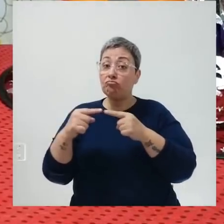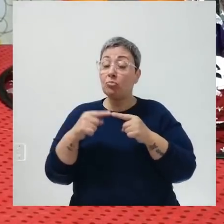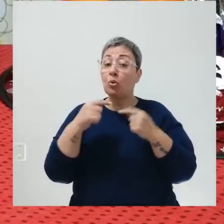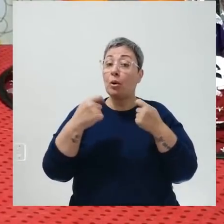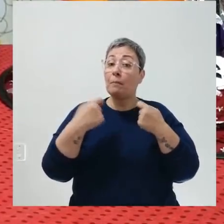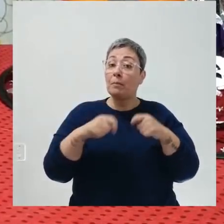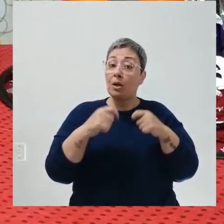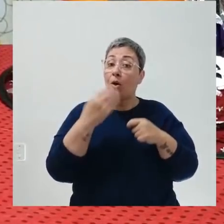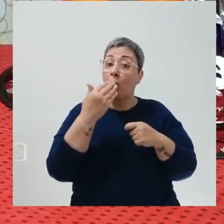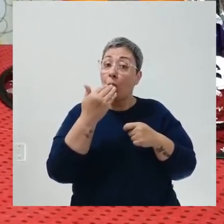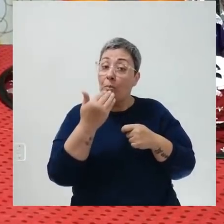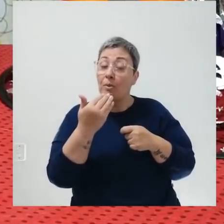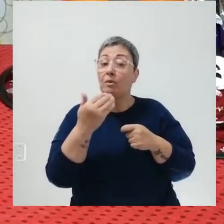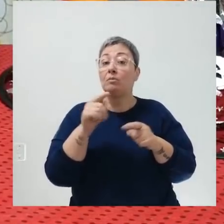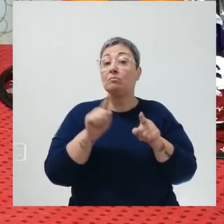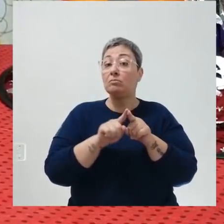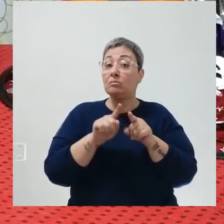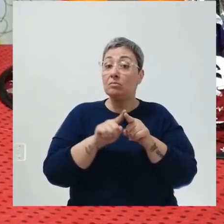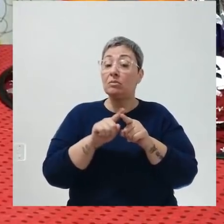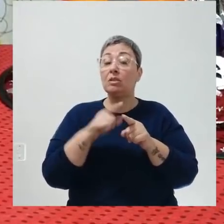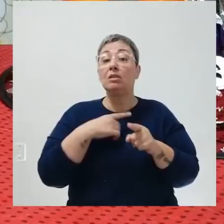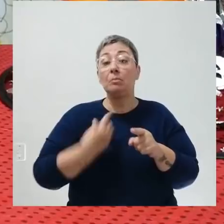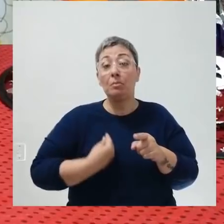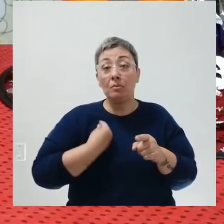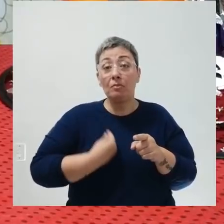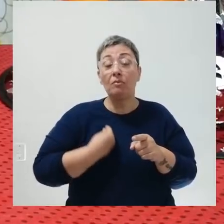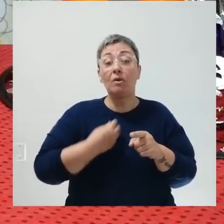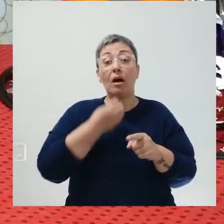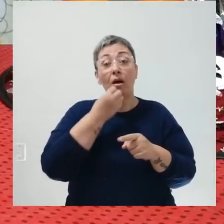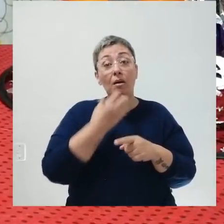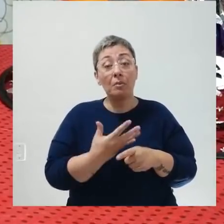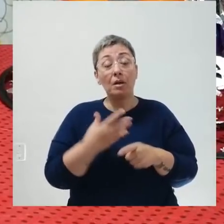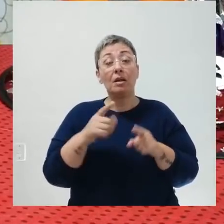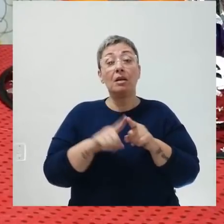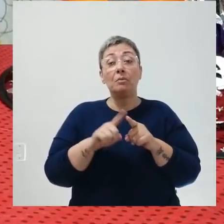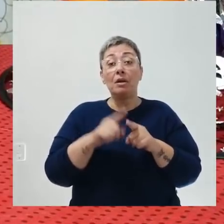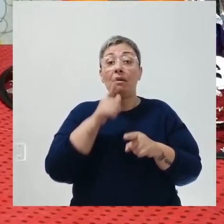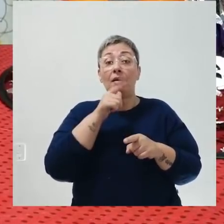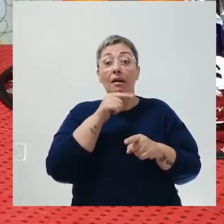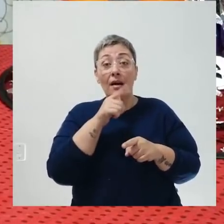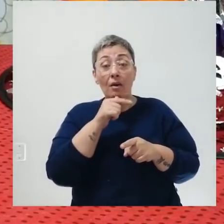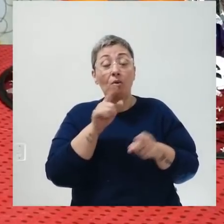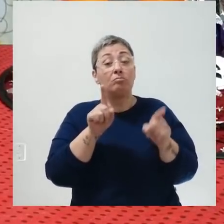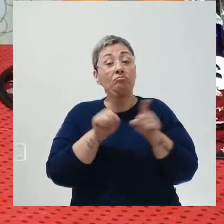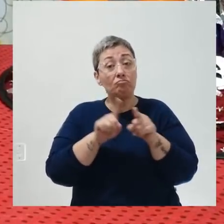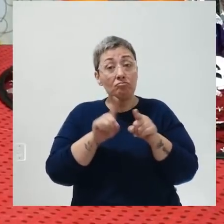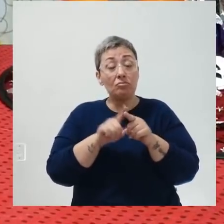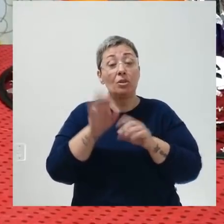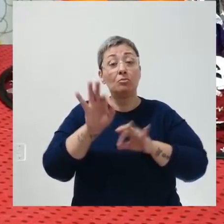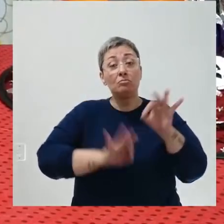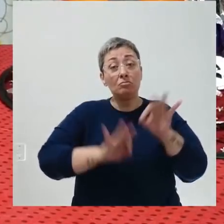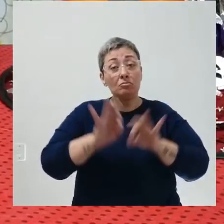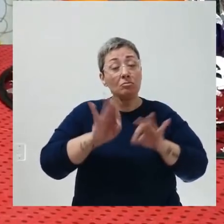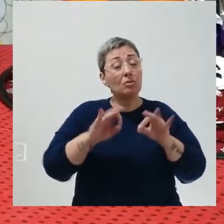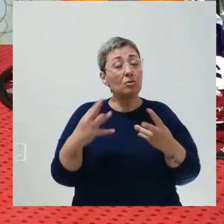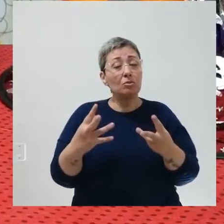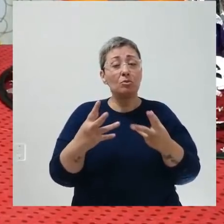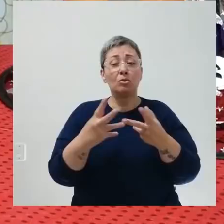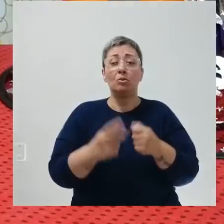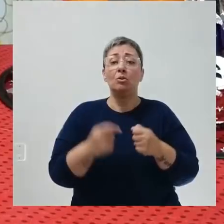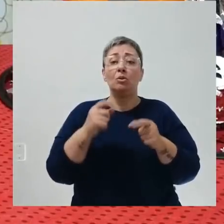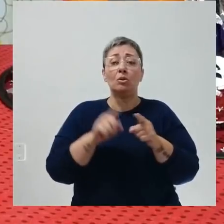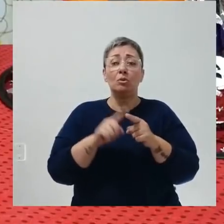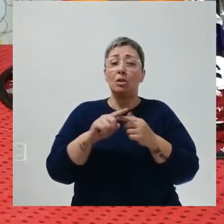que precisamos para comer, viver bem. E a nossa água também, ela é